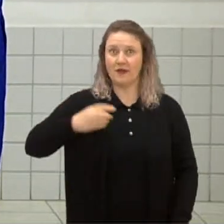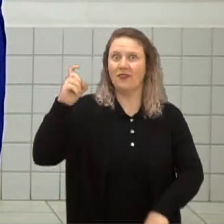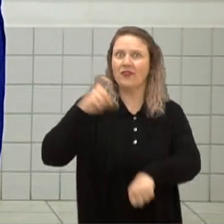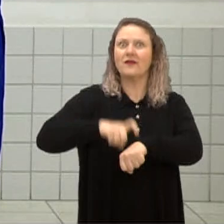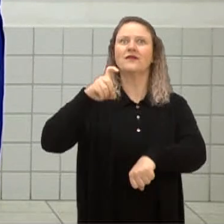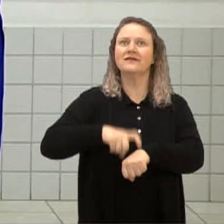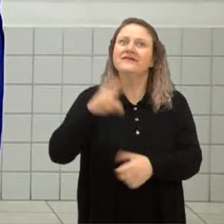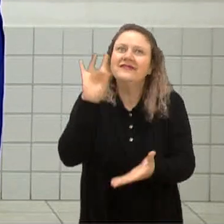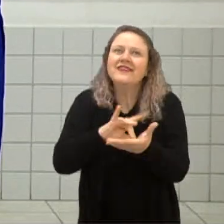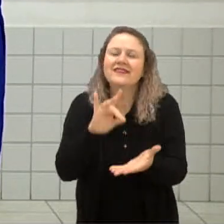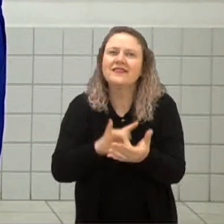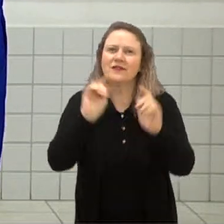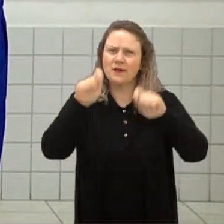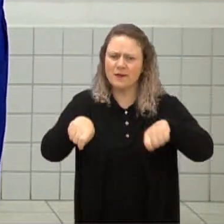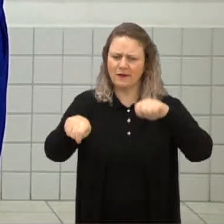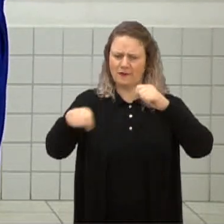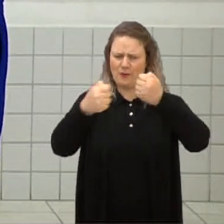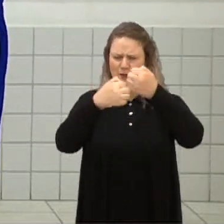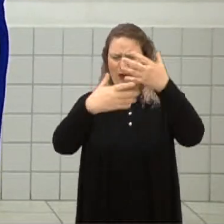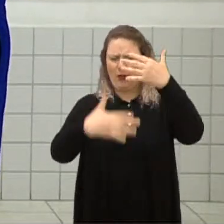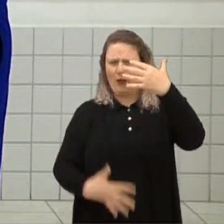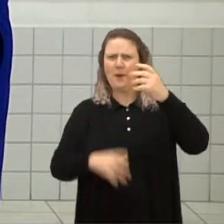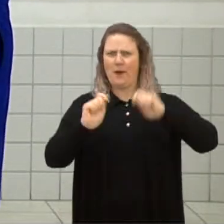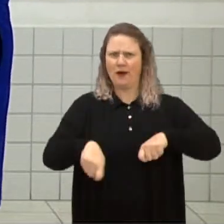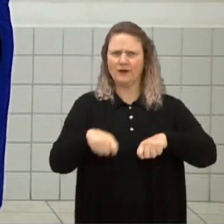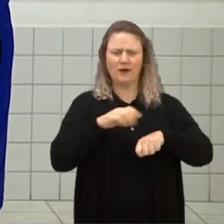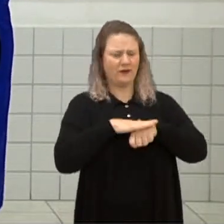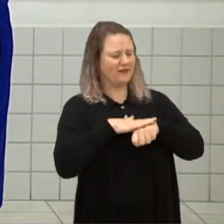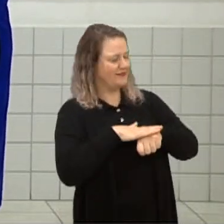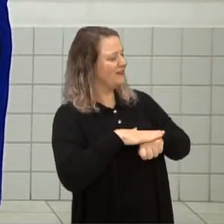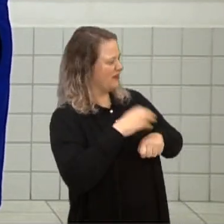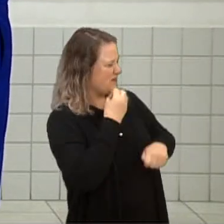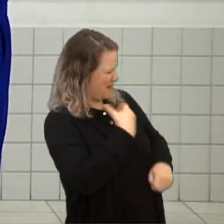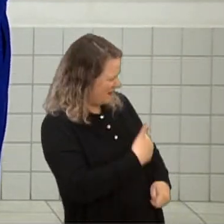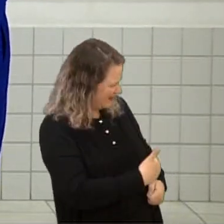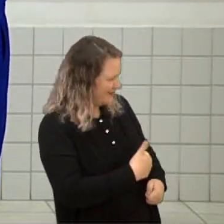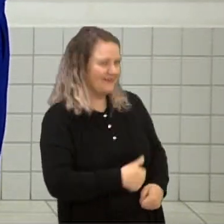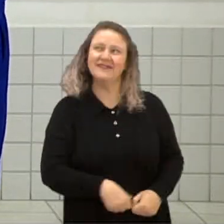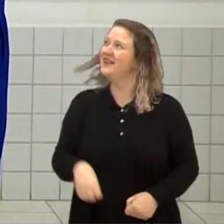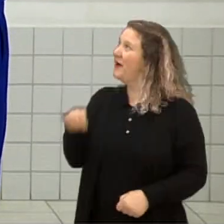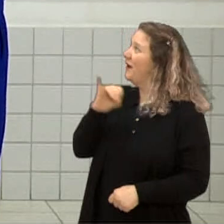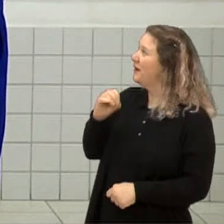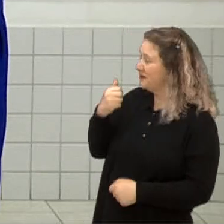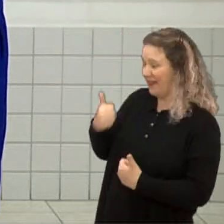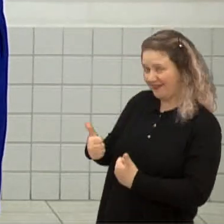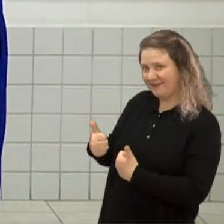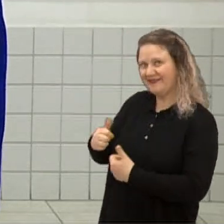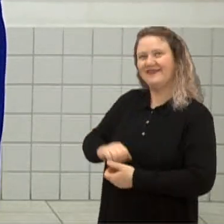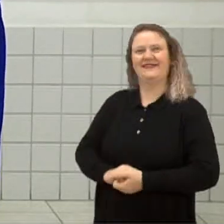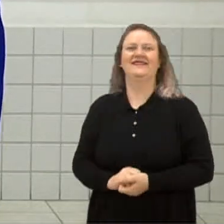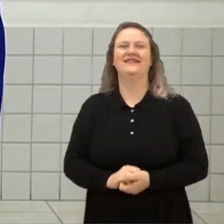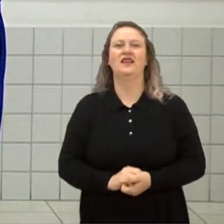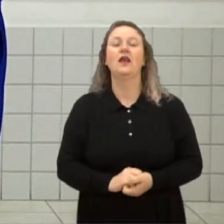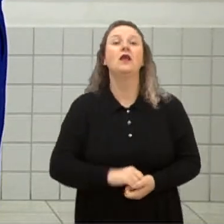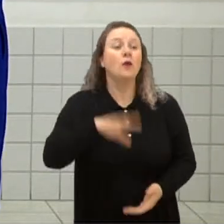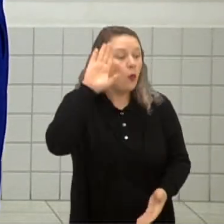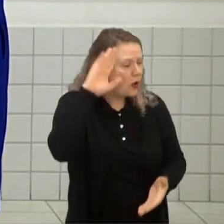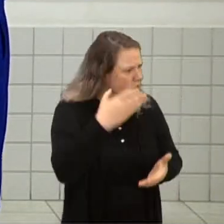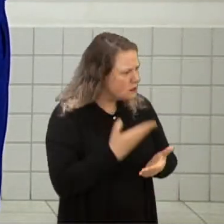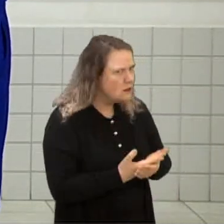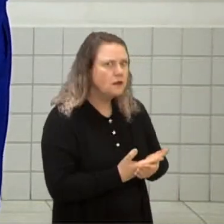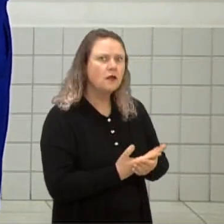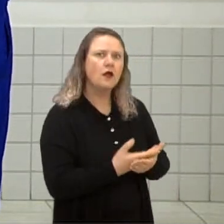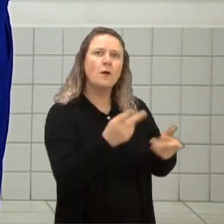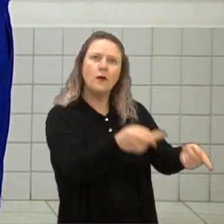verdade. Você pode falar comigo, pode falar com a Fran. Tudo bom, Fran? Tudo bem, Fabiano? Ótimo. E vocês, tudo bem aí? Vocês não acreditam, eu trouxe